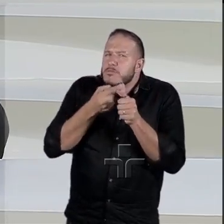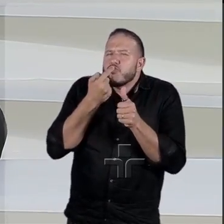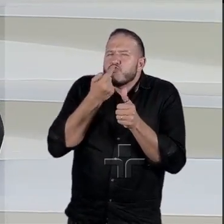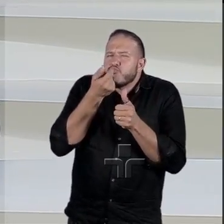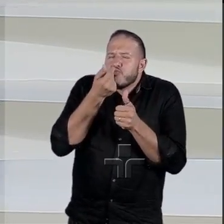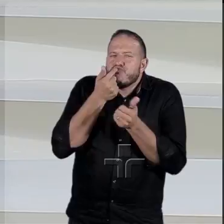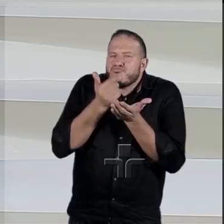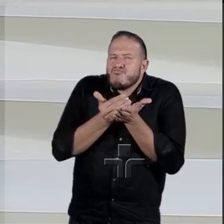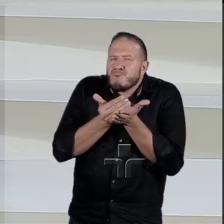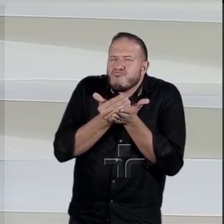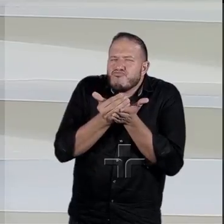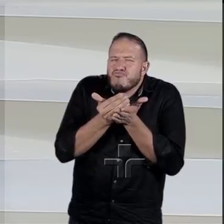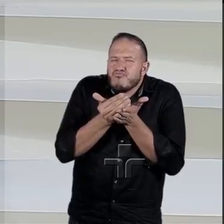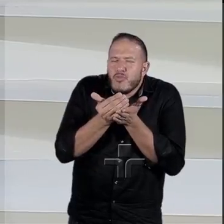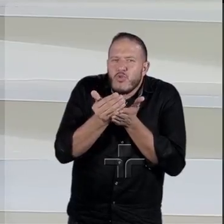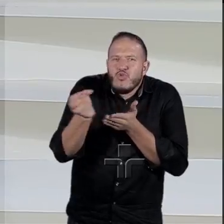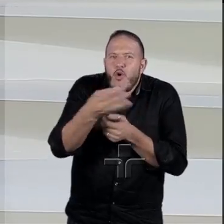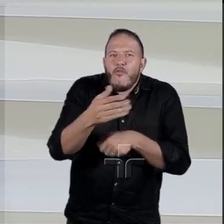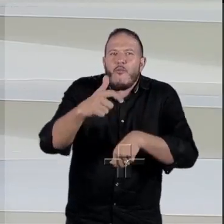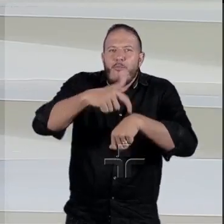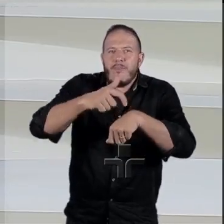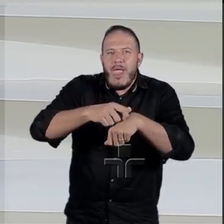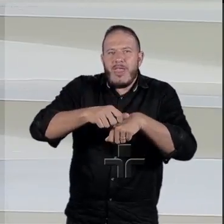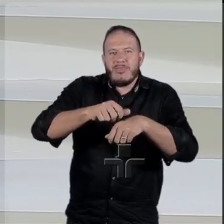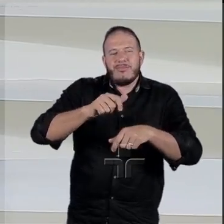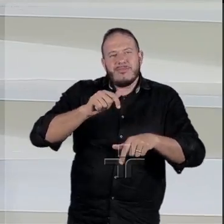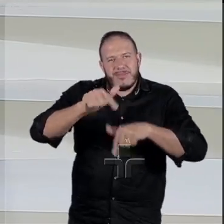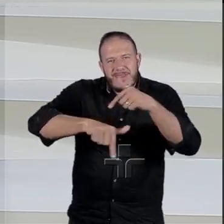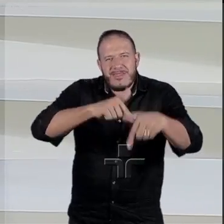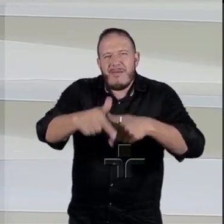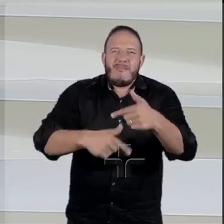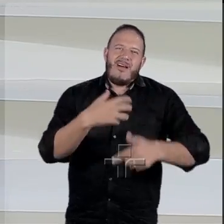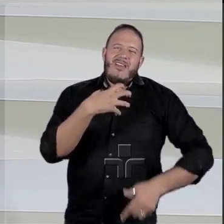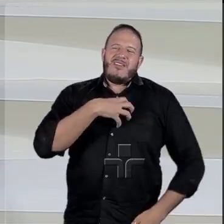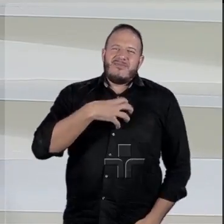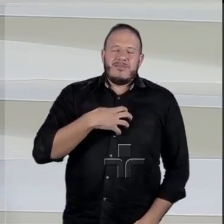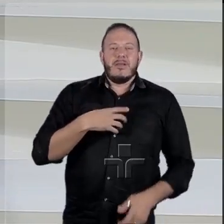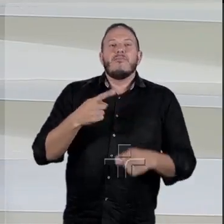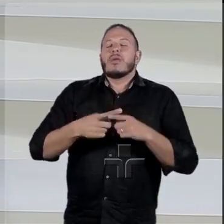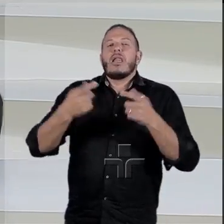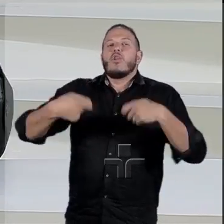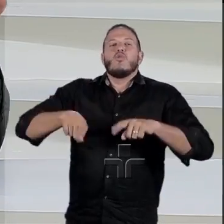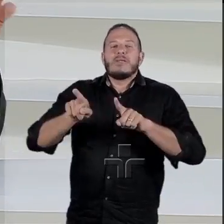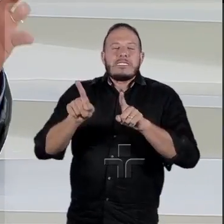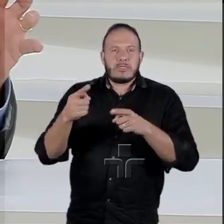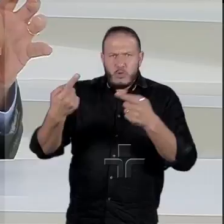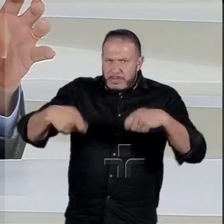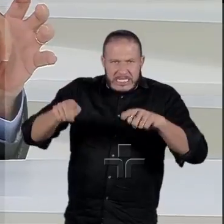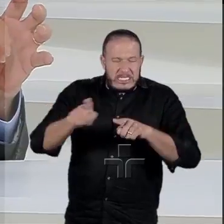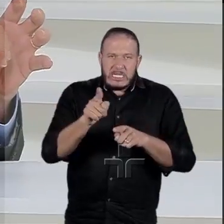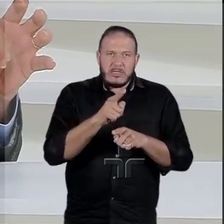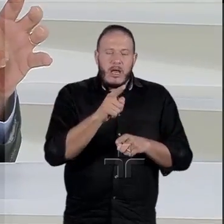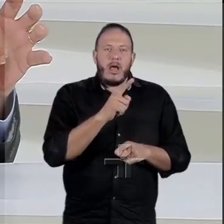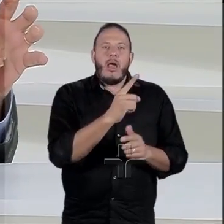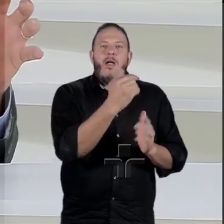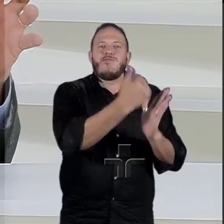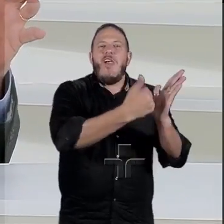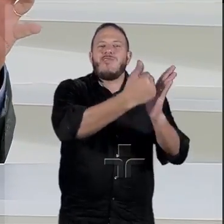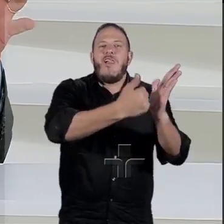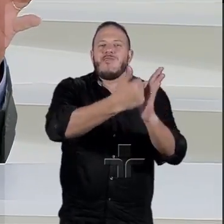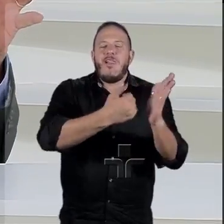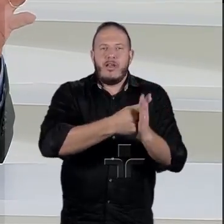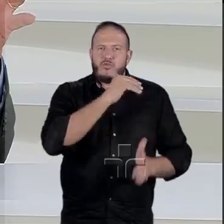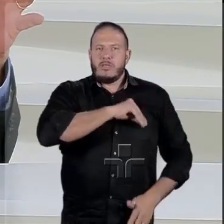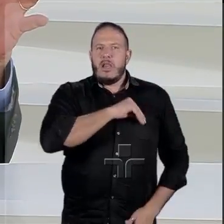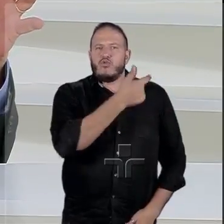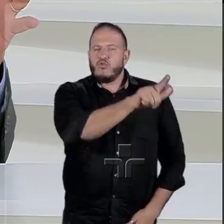esse novo mundo do trabalho, porque ela não depende das contribuições sobre a folha de salário. À medida